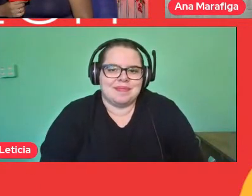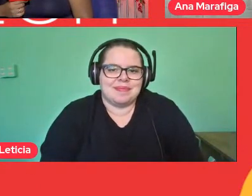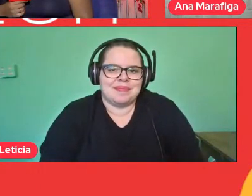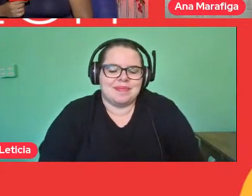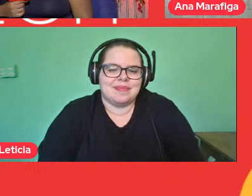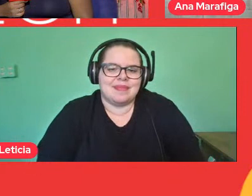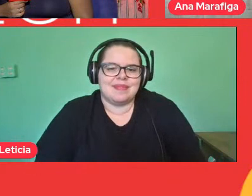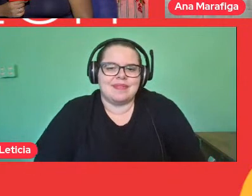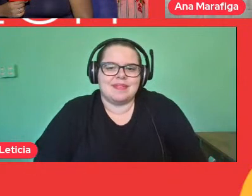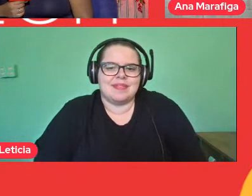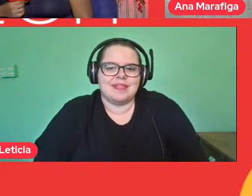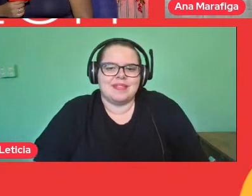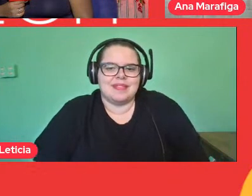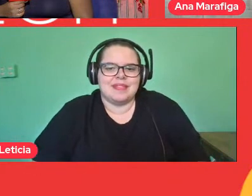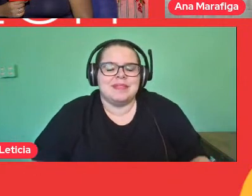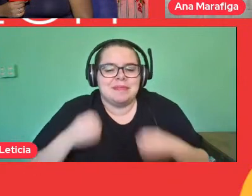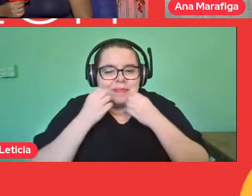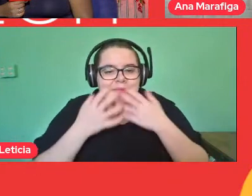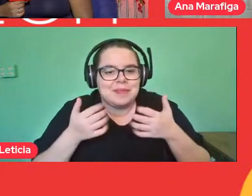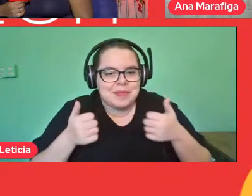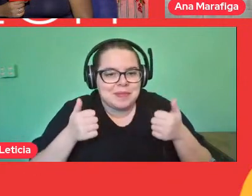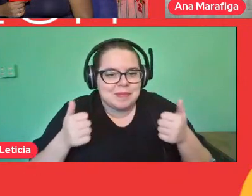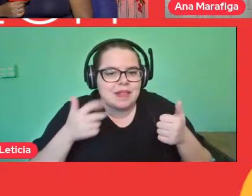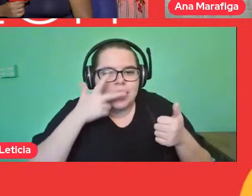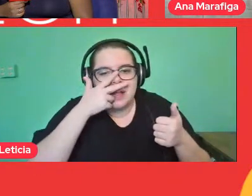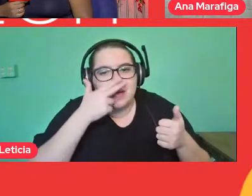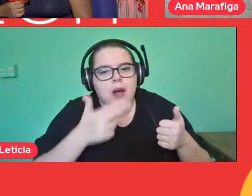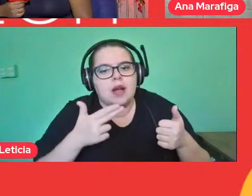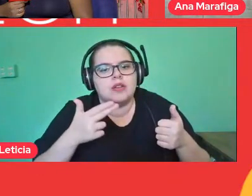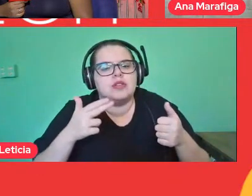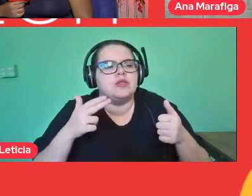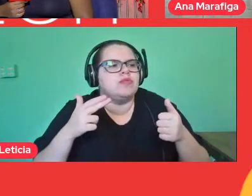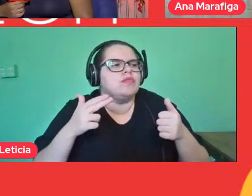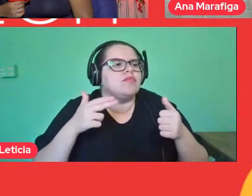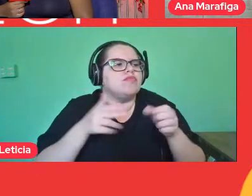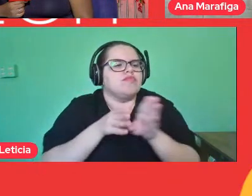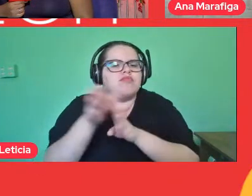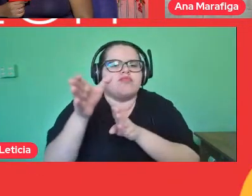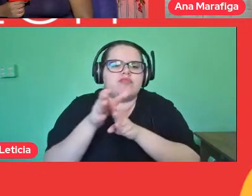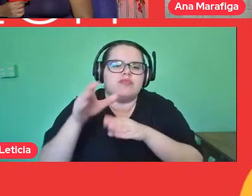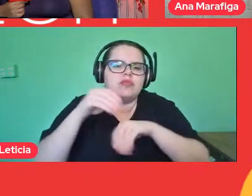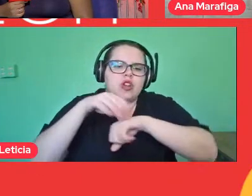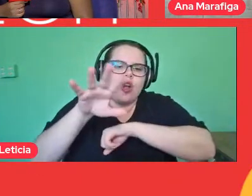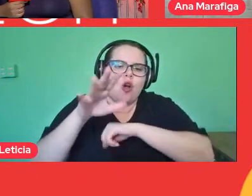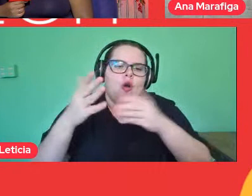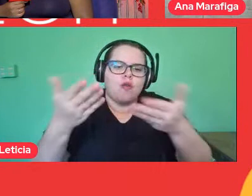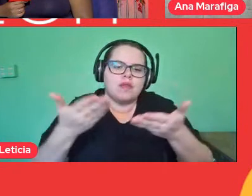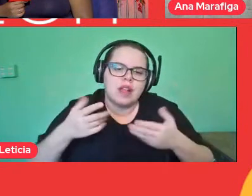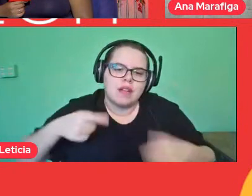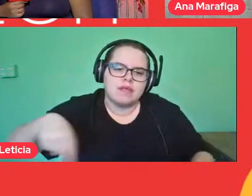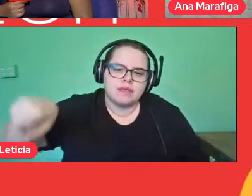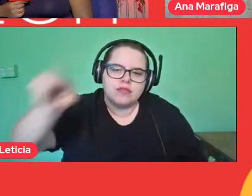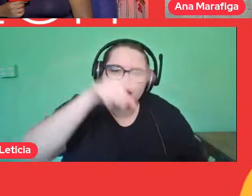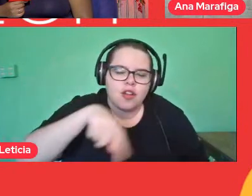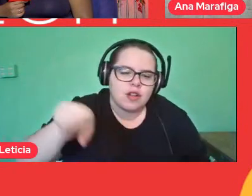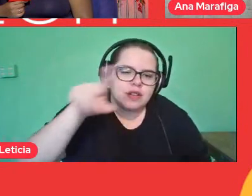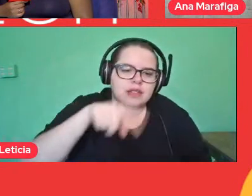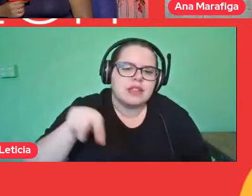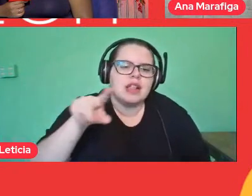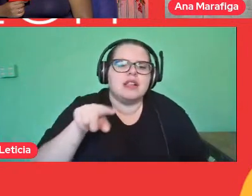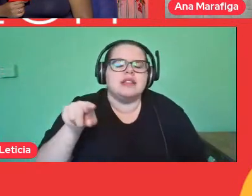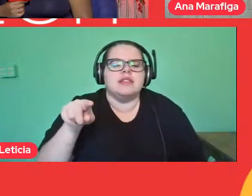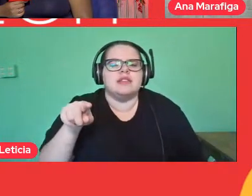Bom, muito bom, Rê. Eu acho que, se eu fosse dar uma dica, eu queria convidar vocês a